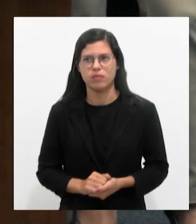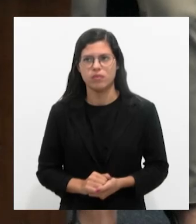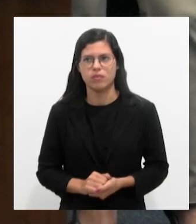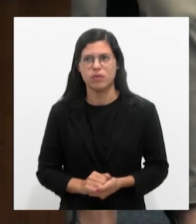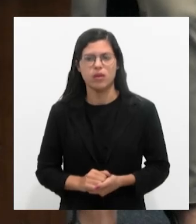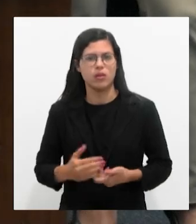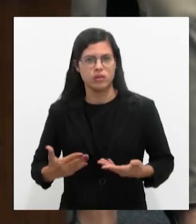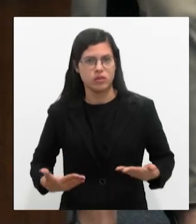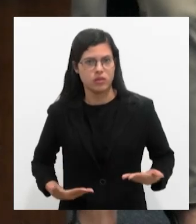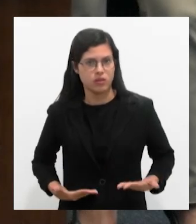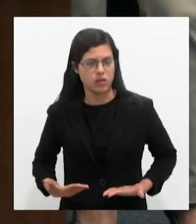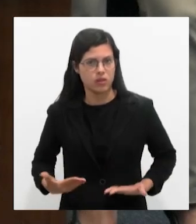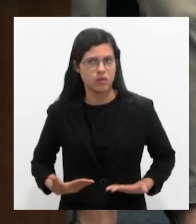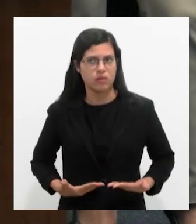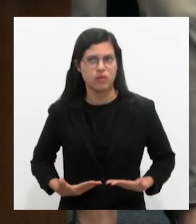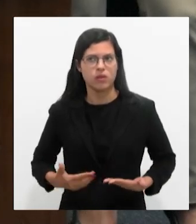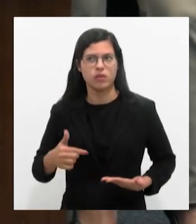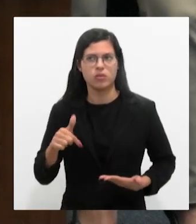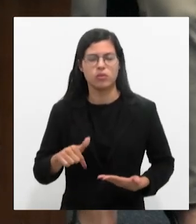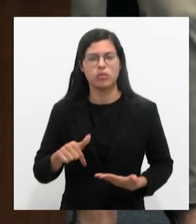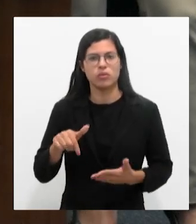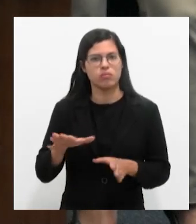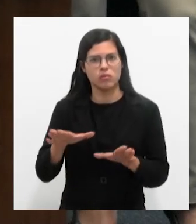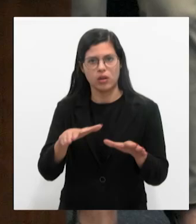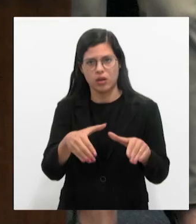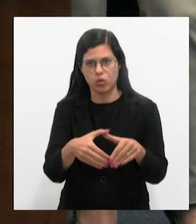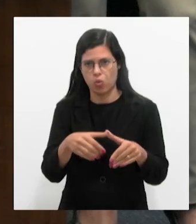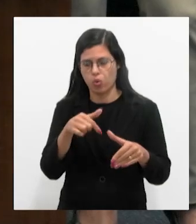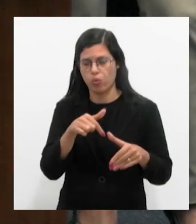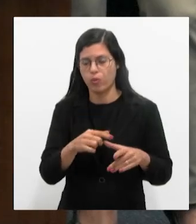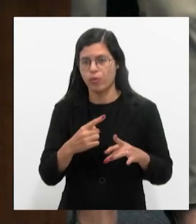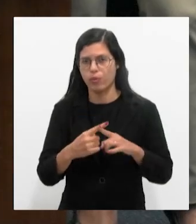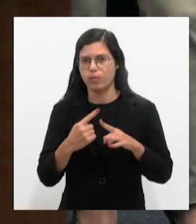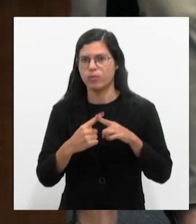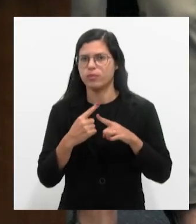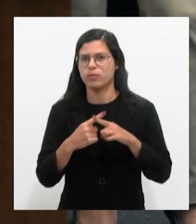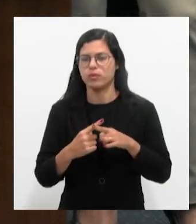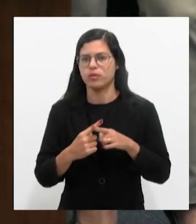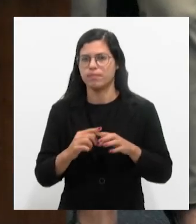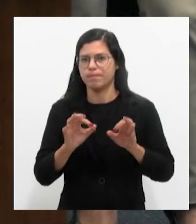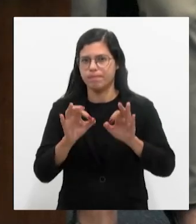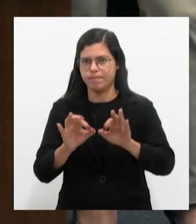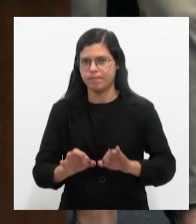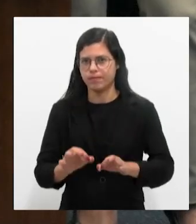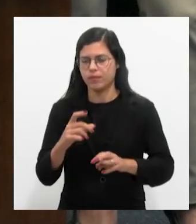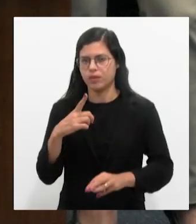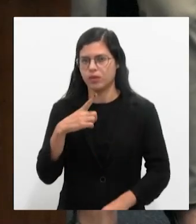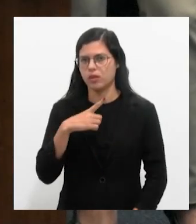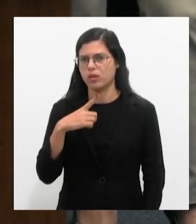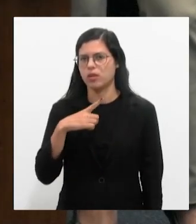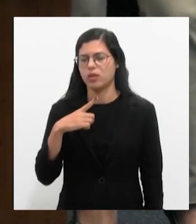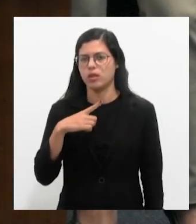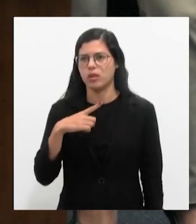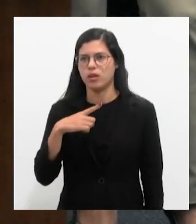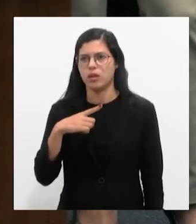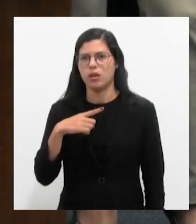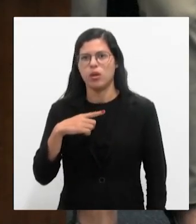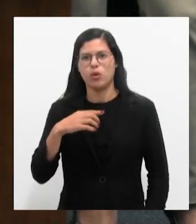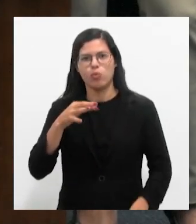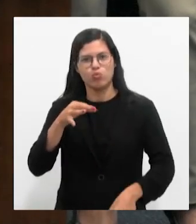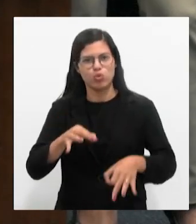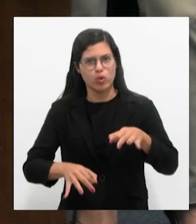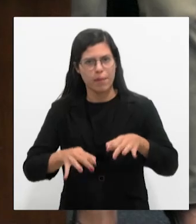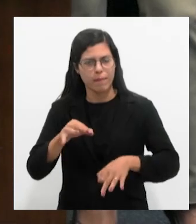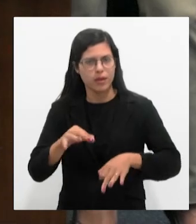de serviços daquela entidade, porque com certeza vai ter um julgamento mais